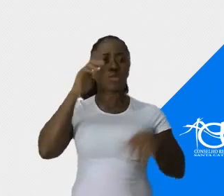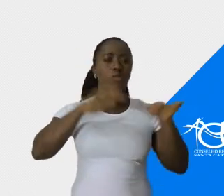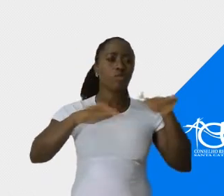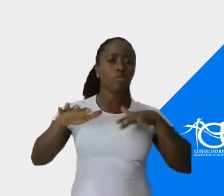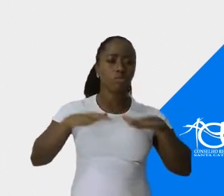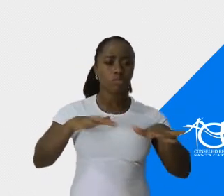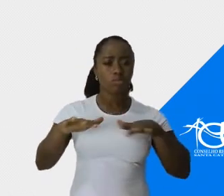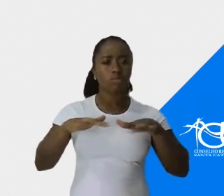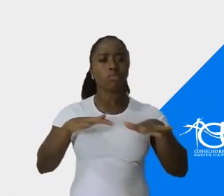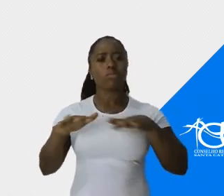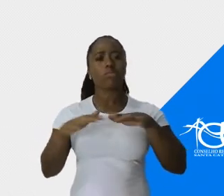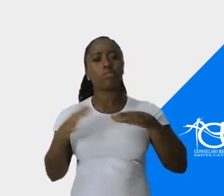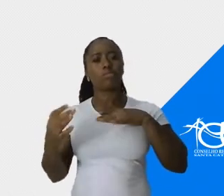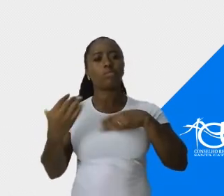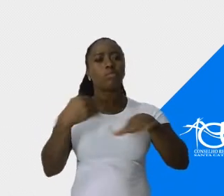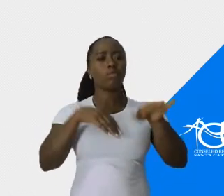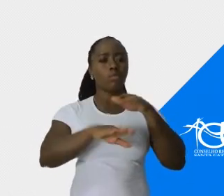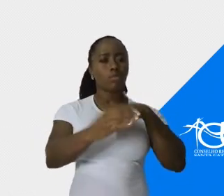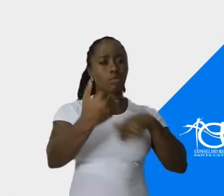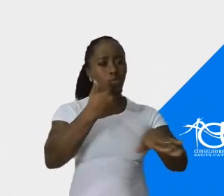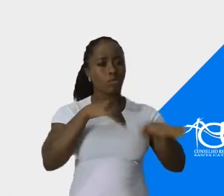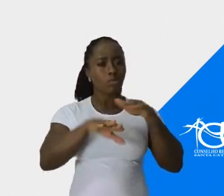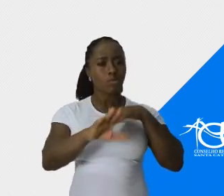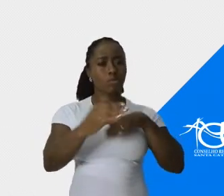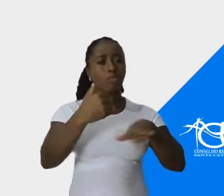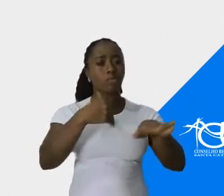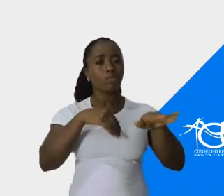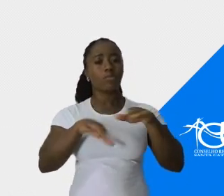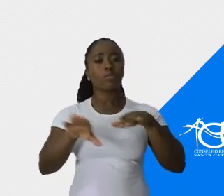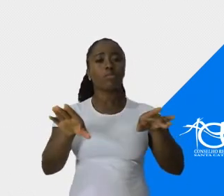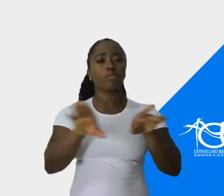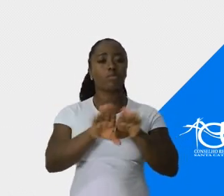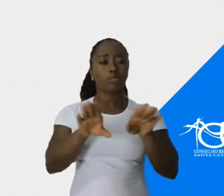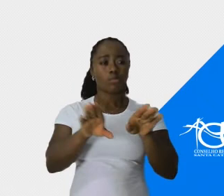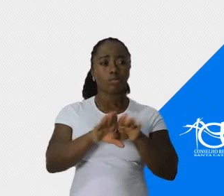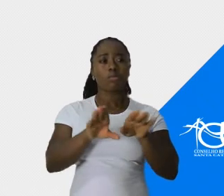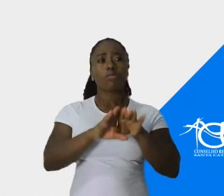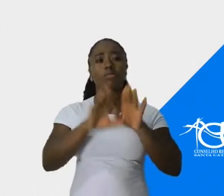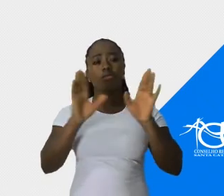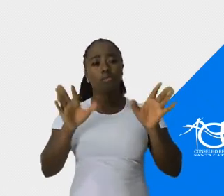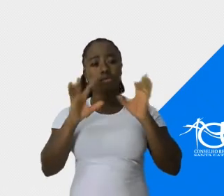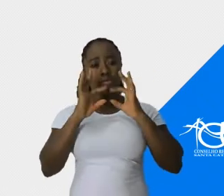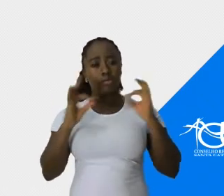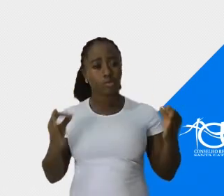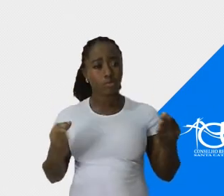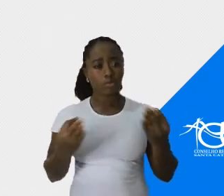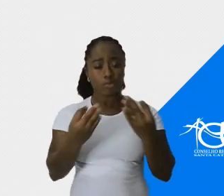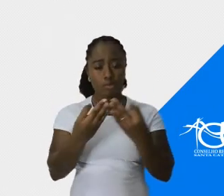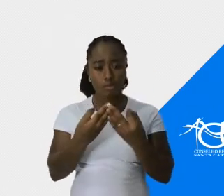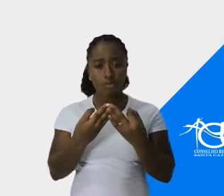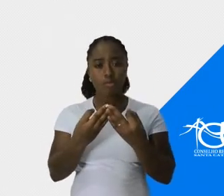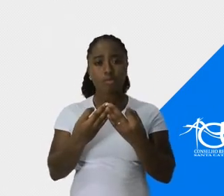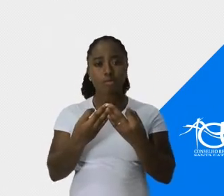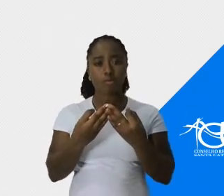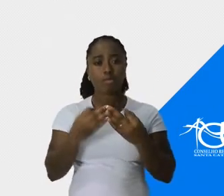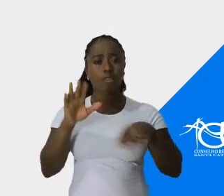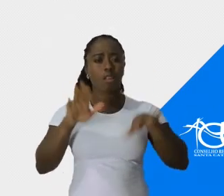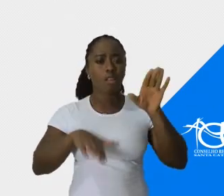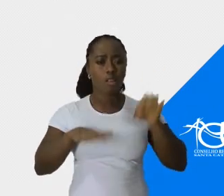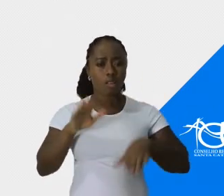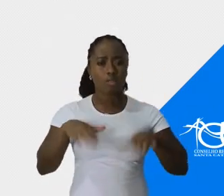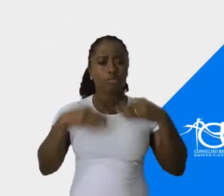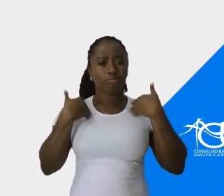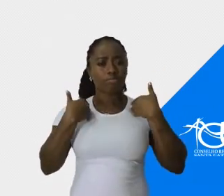desde fadiga, sono, comportamento adicto, até para poder preencher parte da fadiga e do cansaço, muito encontrado em alguns tipos de